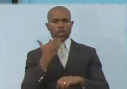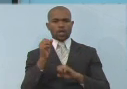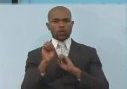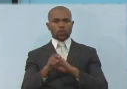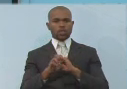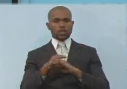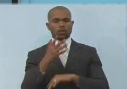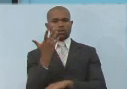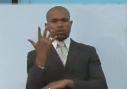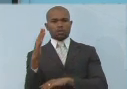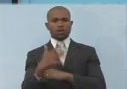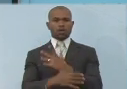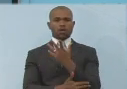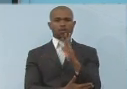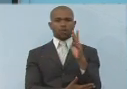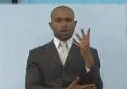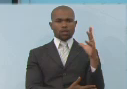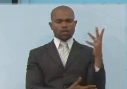ambiental